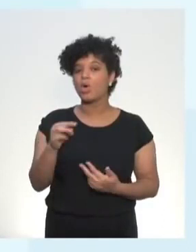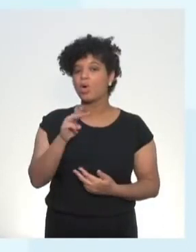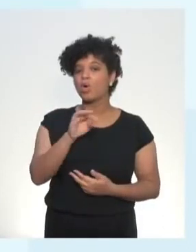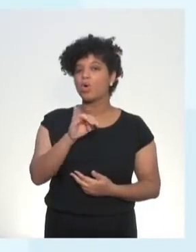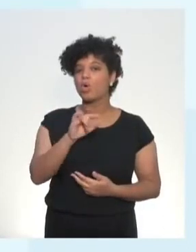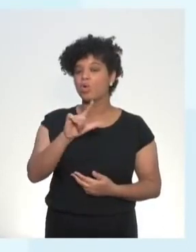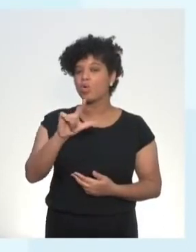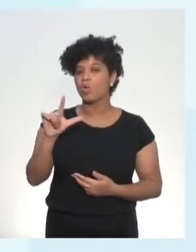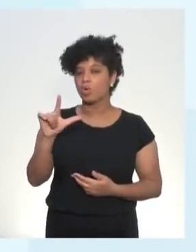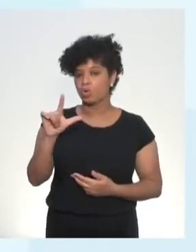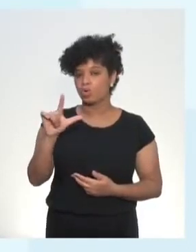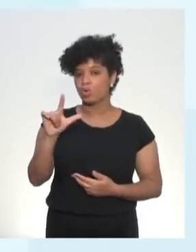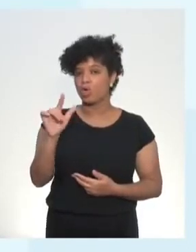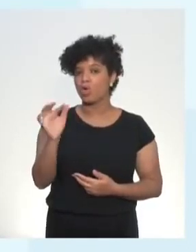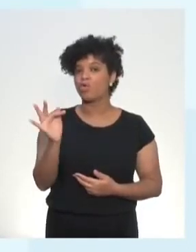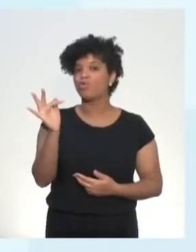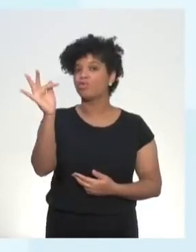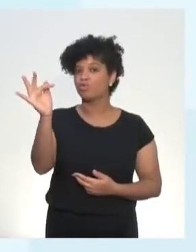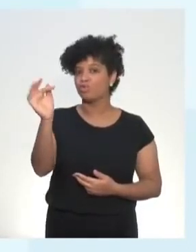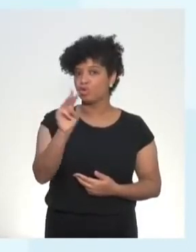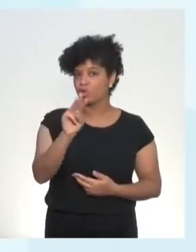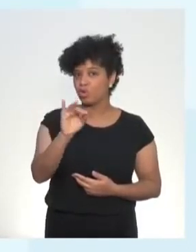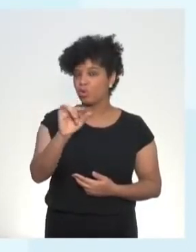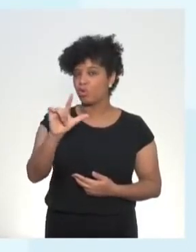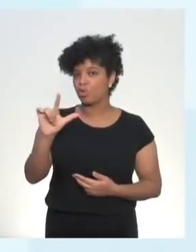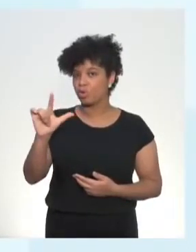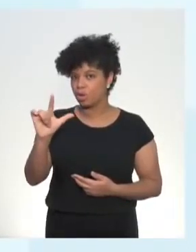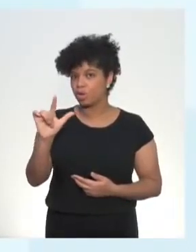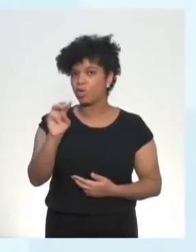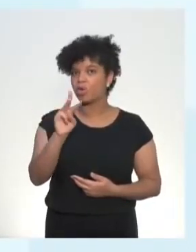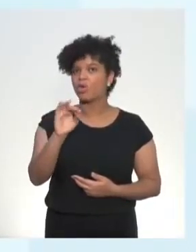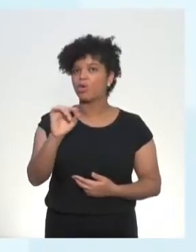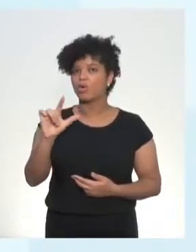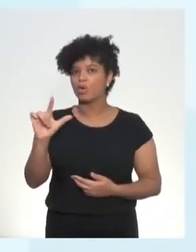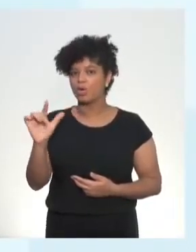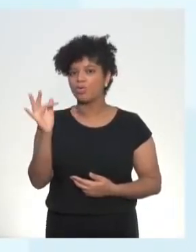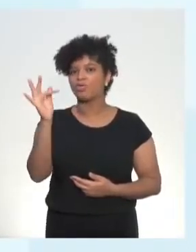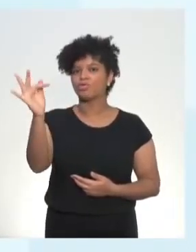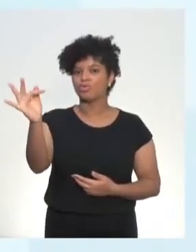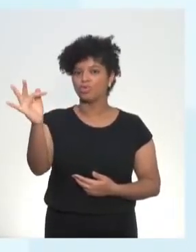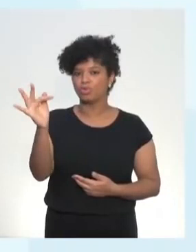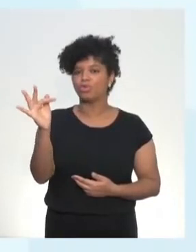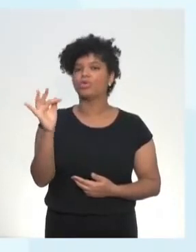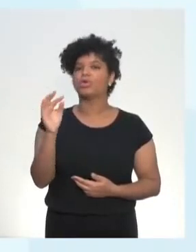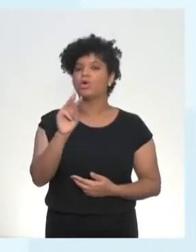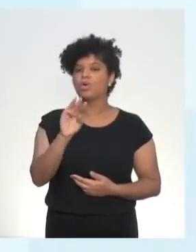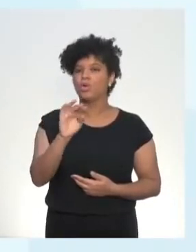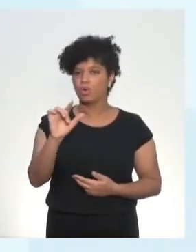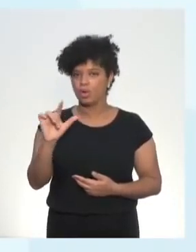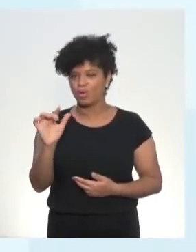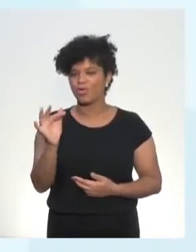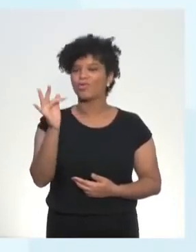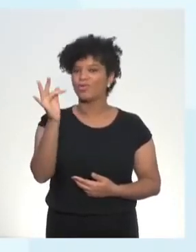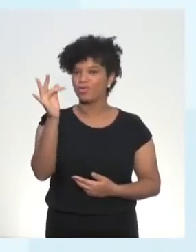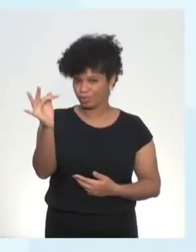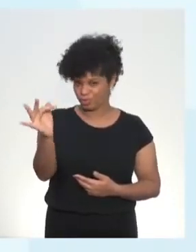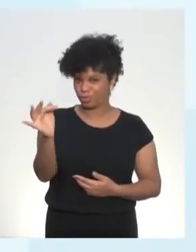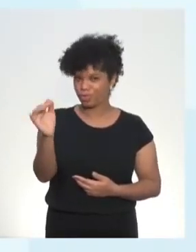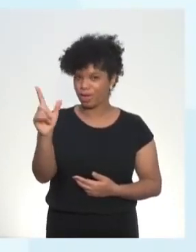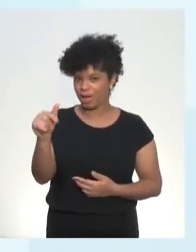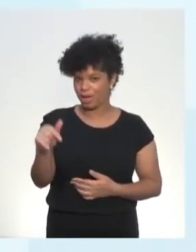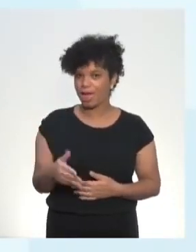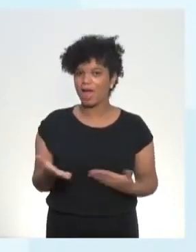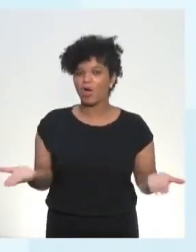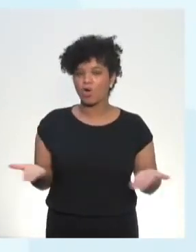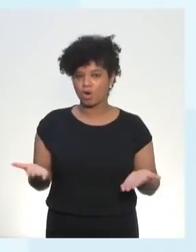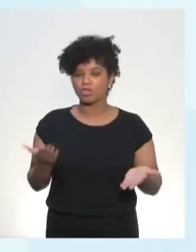passado, futuro, futuro, futuro, futuro, futuro, futuro, futuro, futuro. A gente está falando de futuro, né? Essa aula é sobre